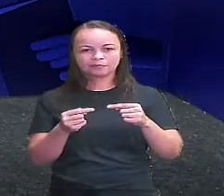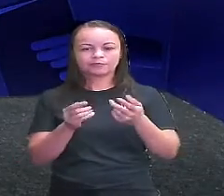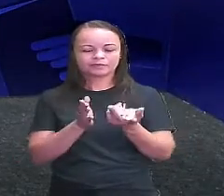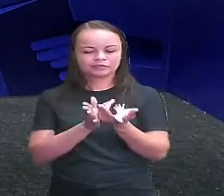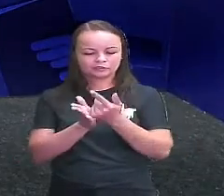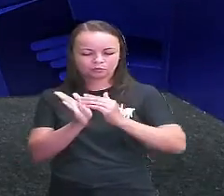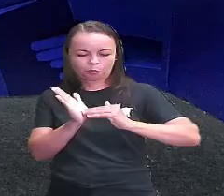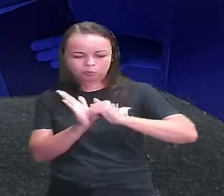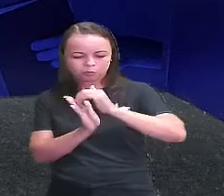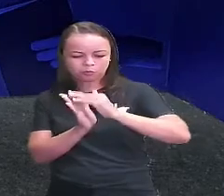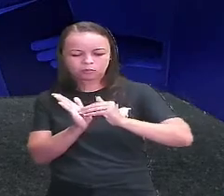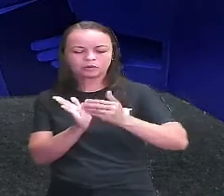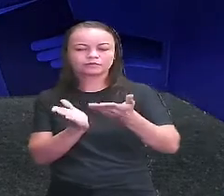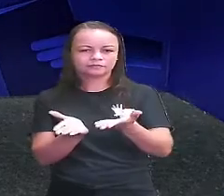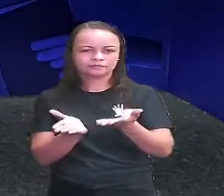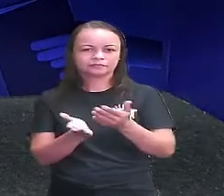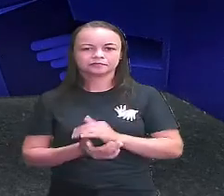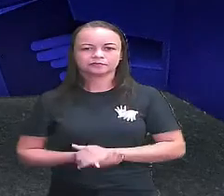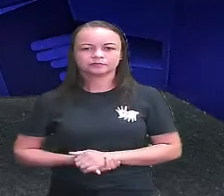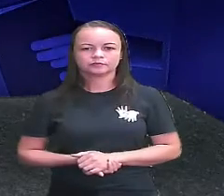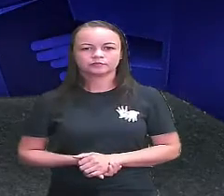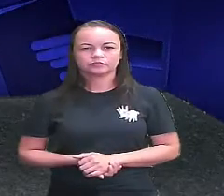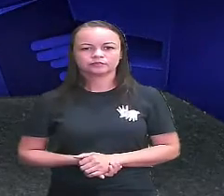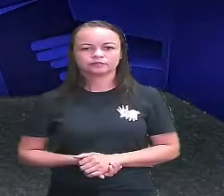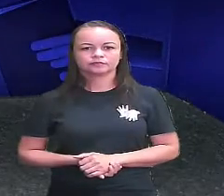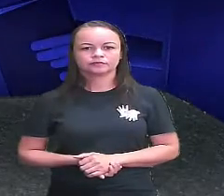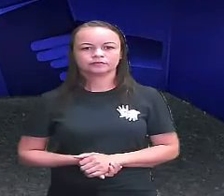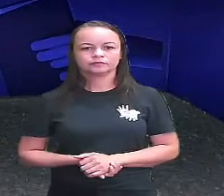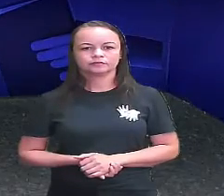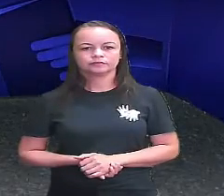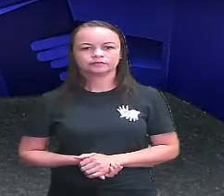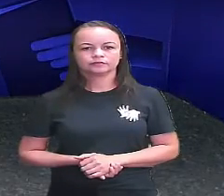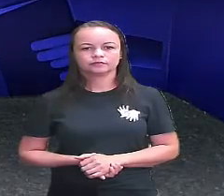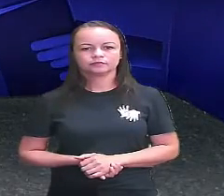o giz por cima da pintura.